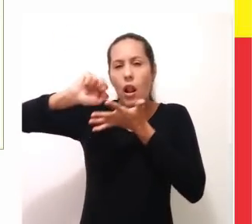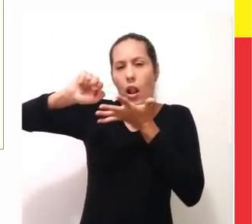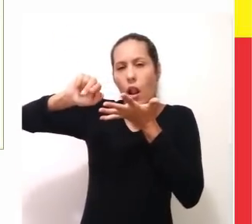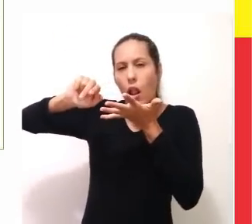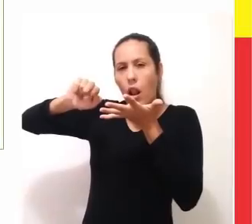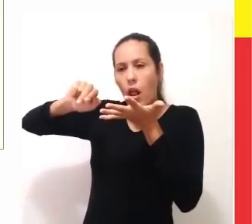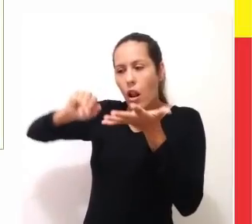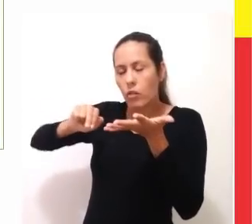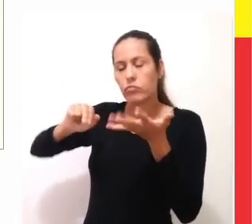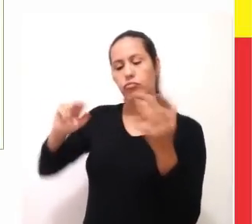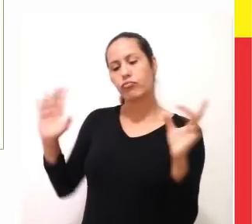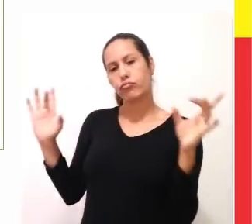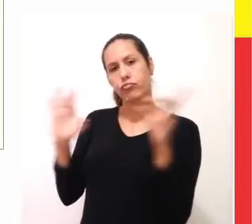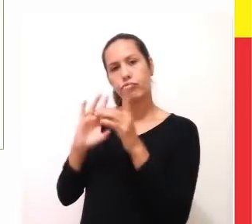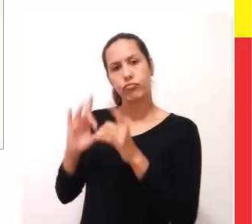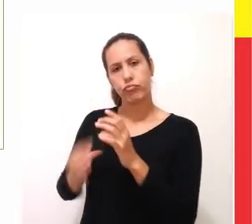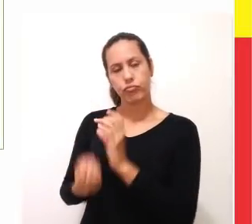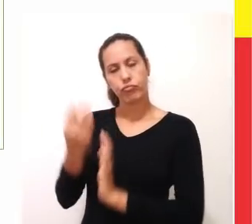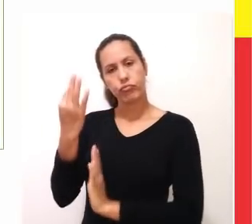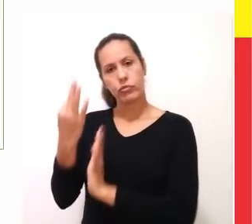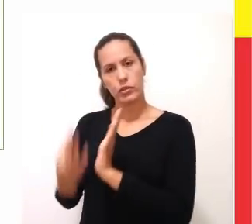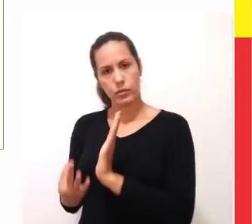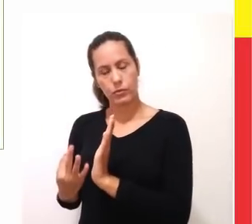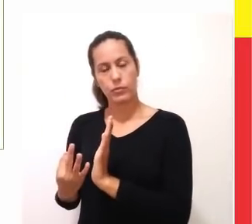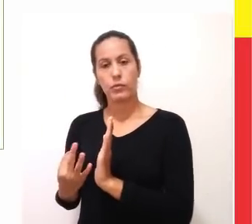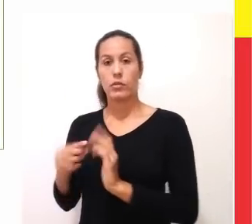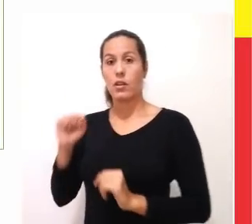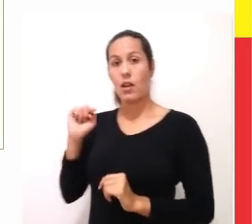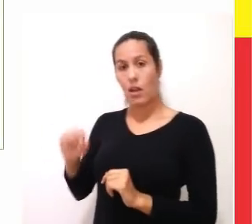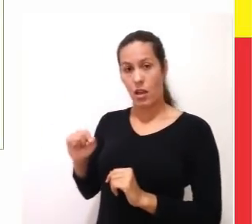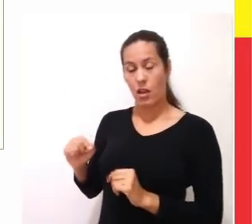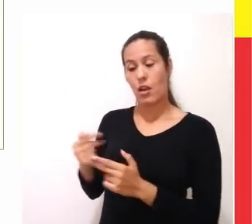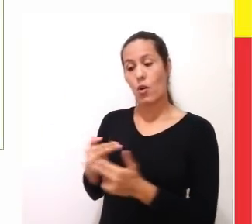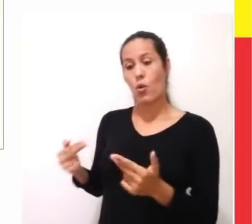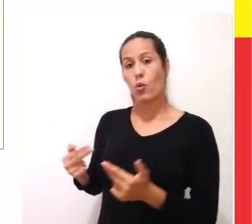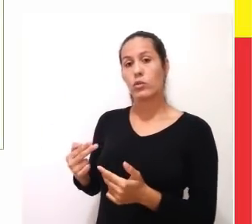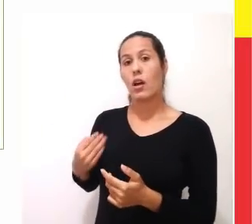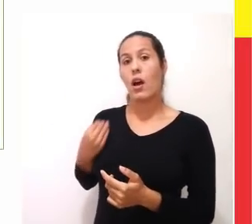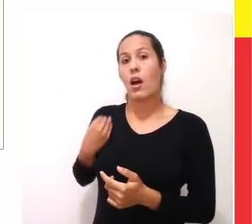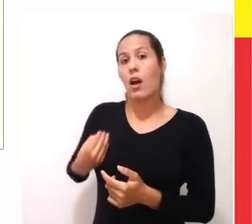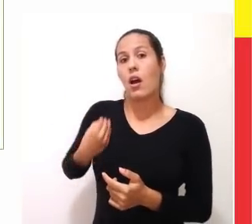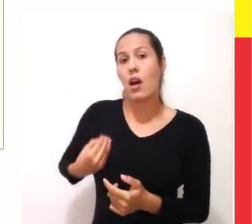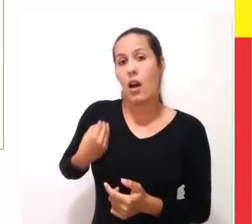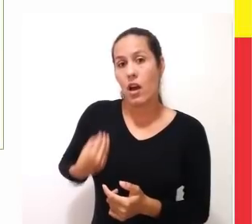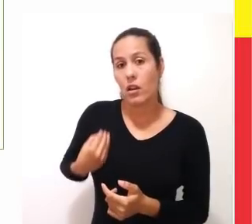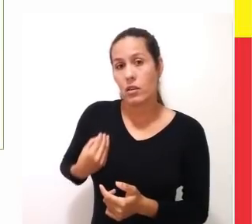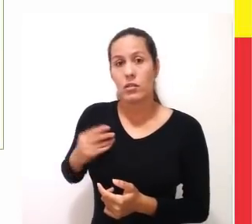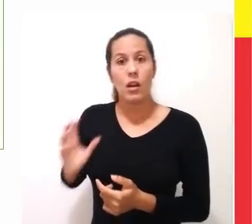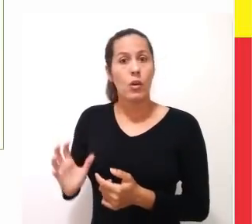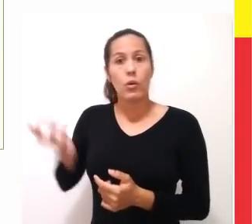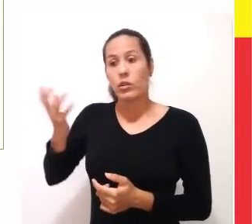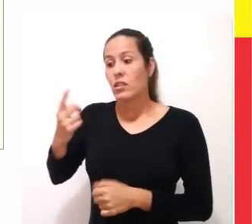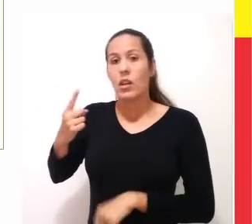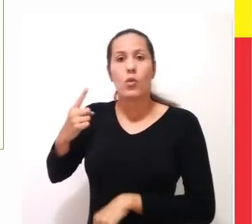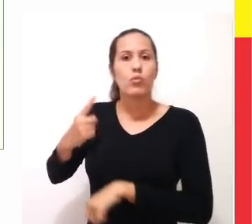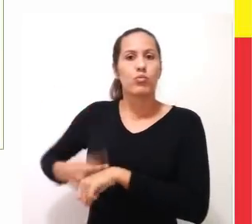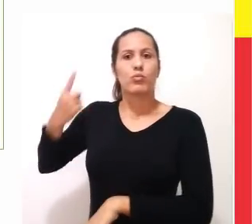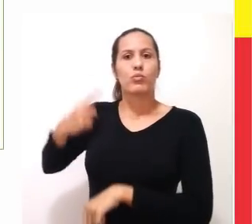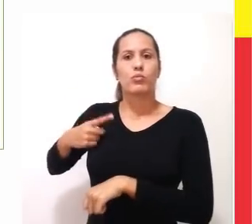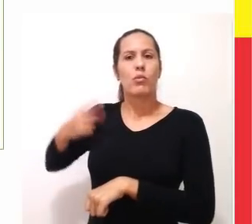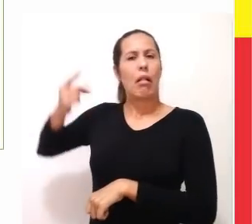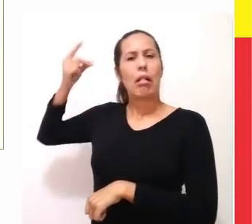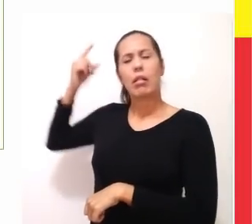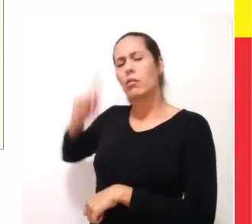este, de seu aspecto mais importante, como eu falei, devendo tratar de fatos recentes, de interesse imediato para